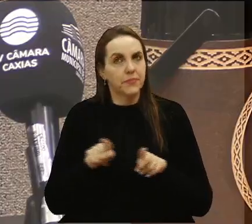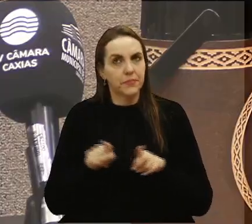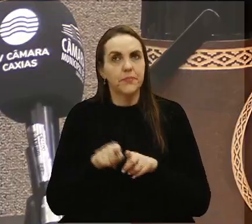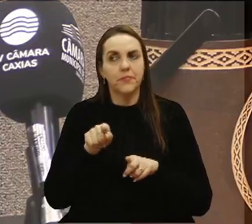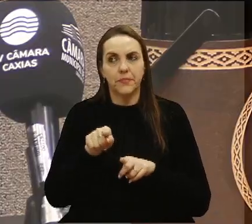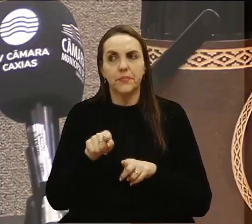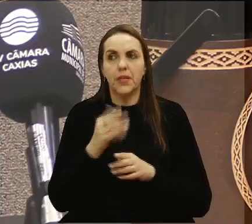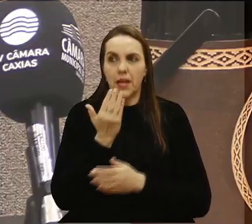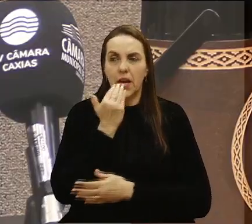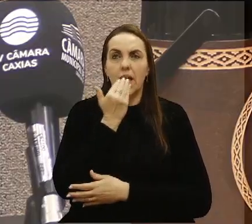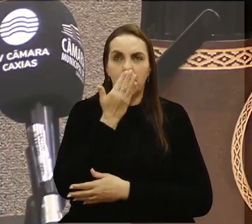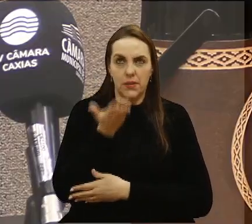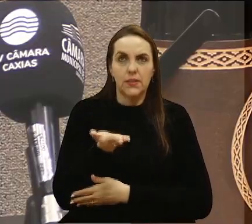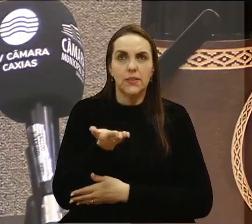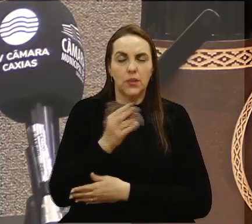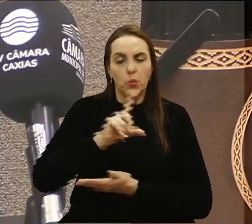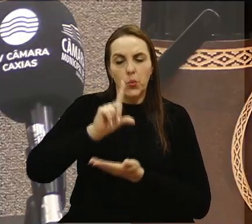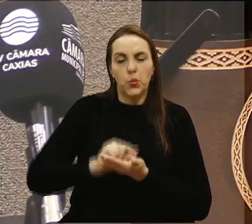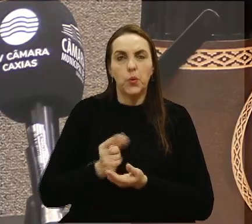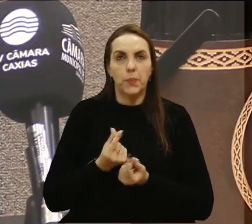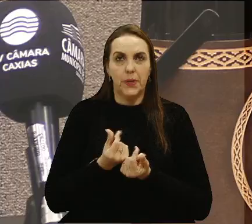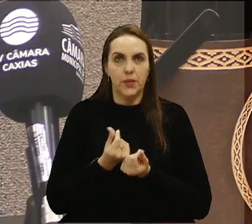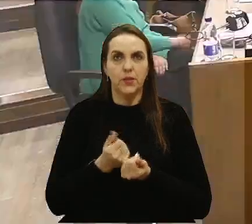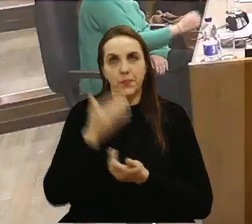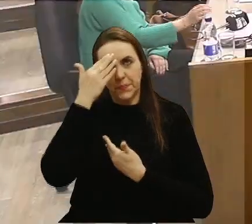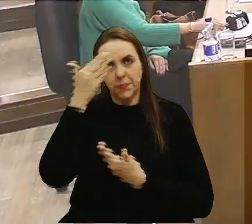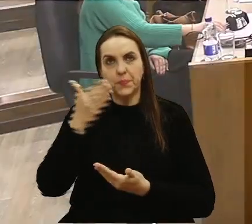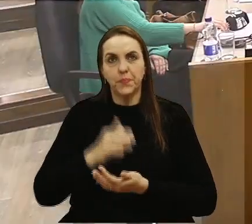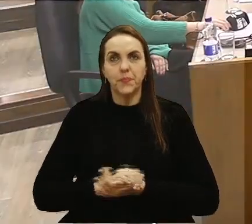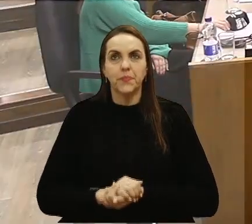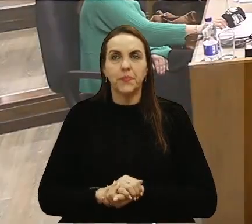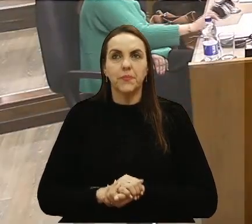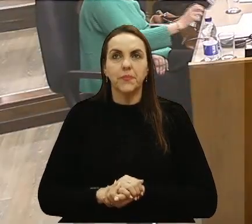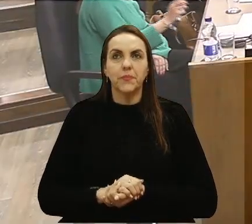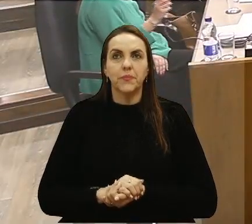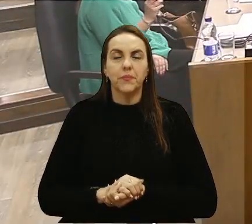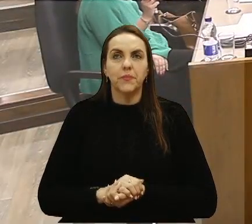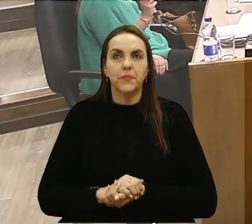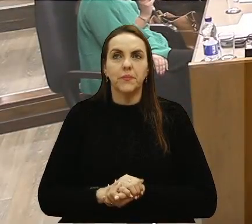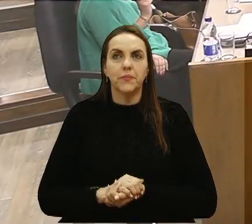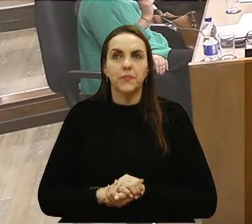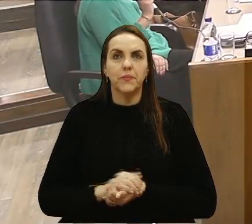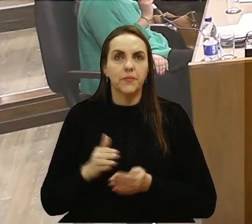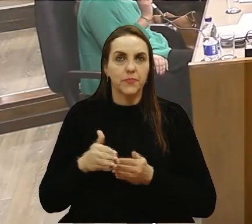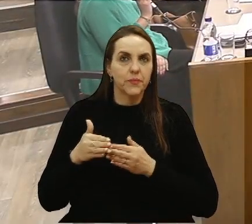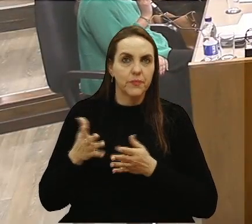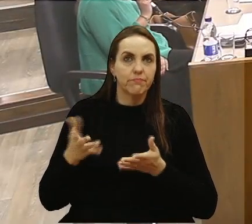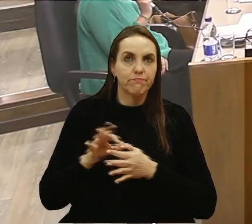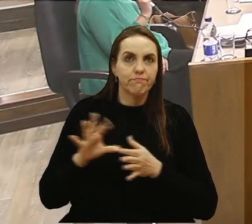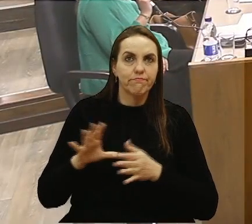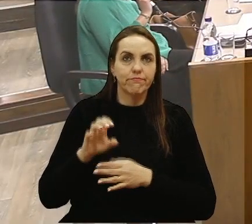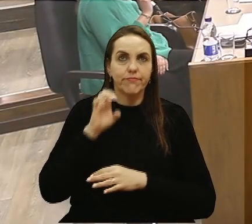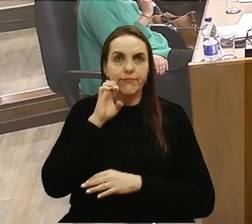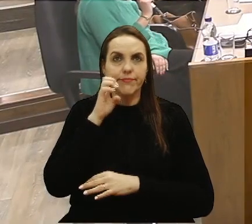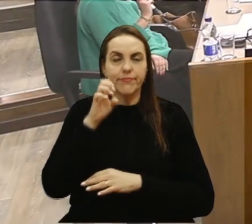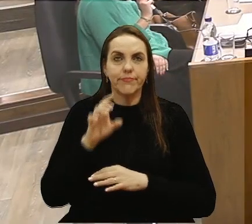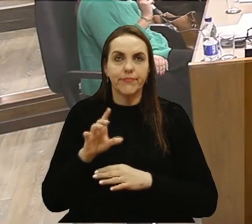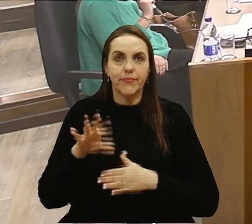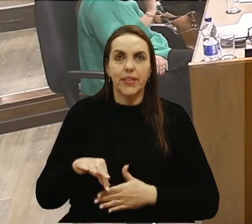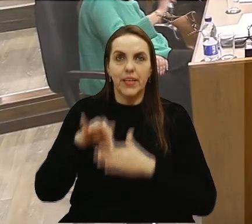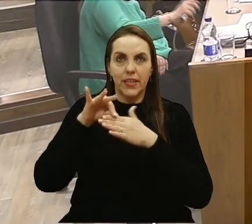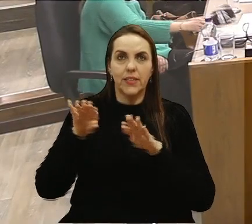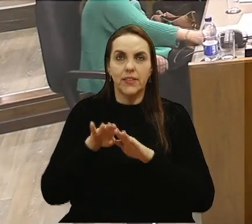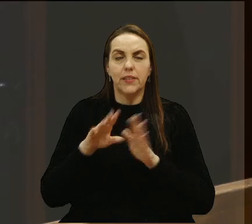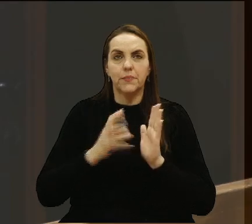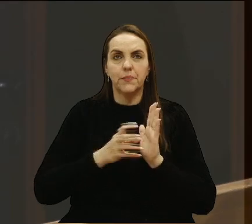os alimentos estão com menor preço. Obrigado, senhor. Eu não vou conseguir conceder uma parte para a vereadora Estela, mas ela... Declaração de líder para a bancada do PT.